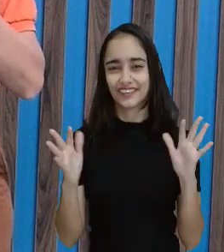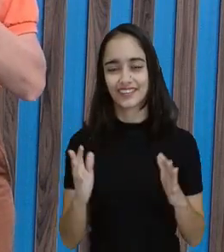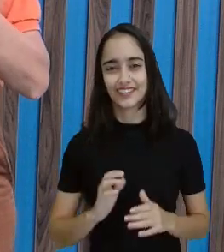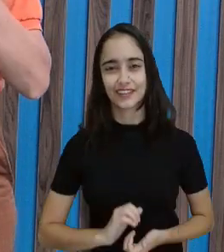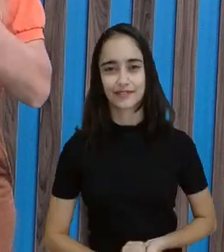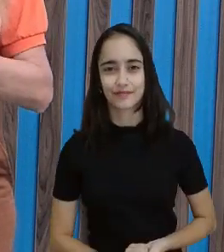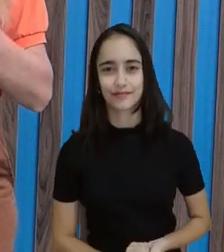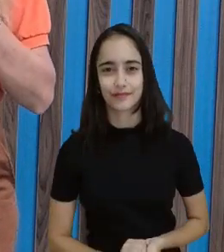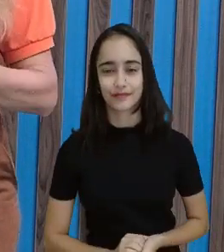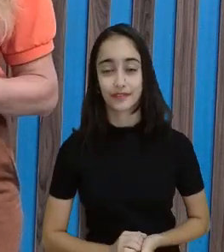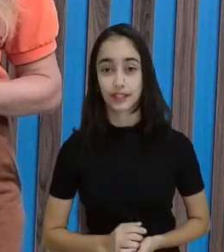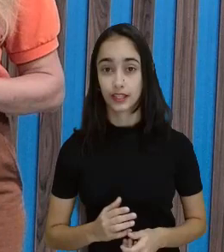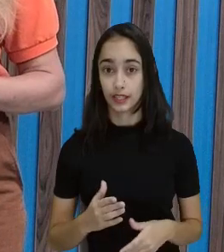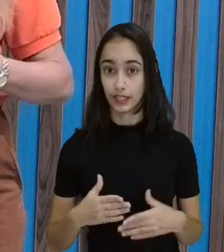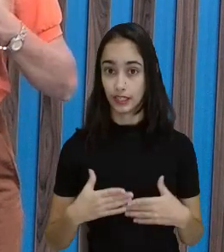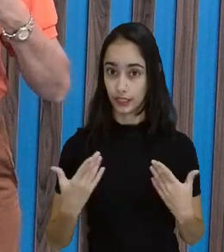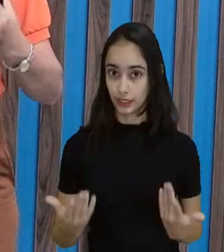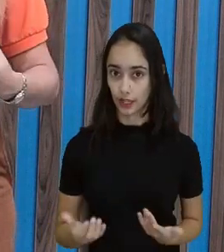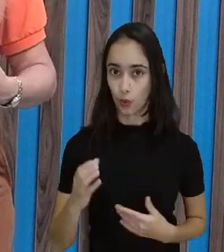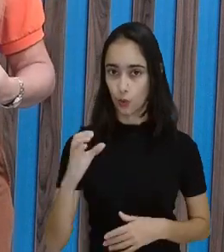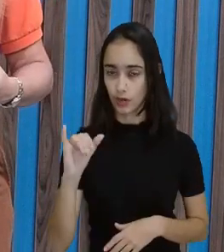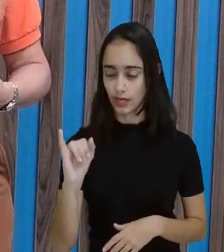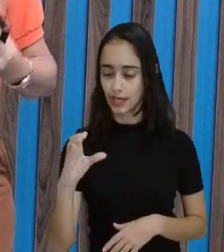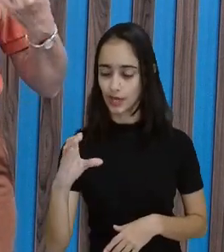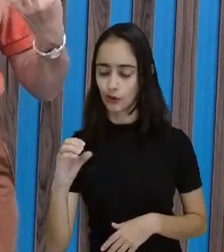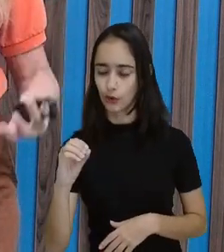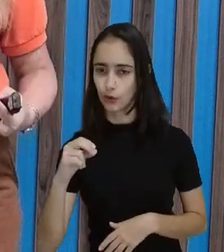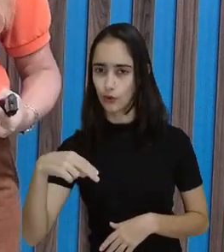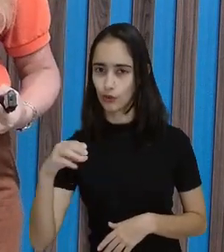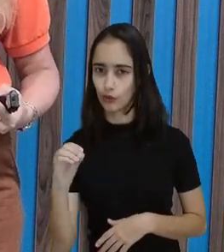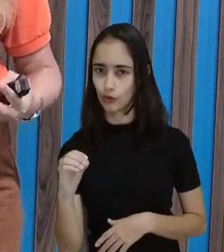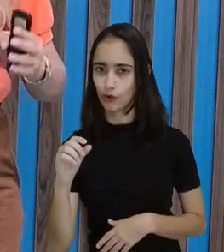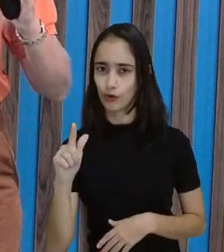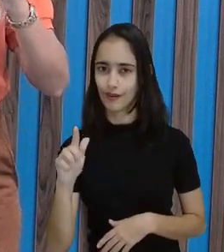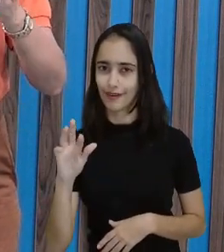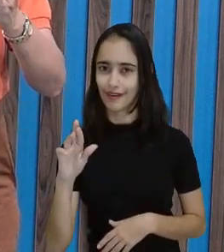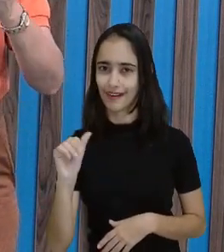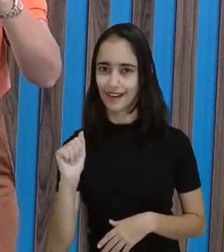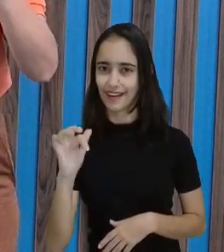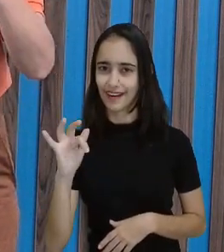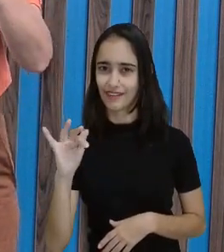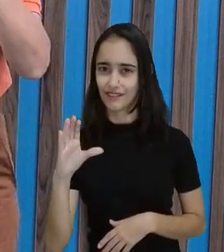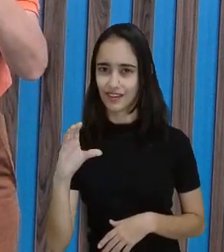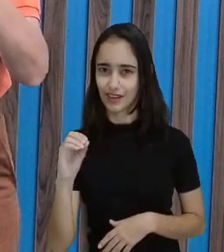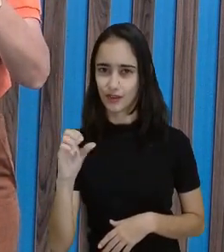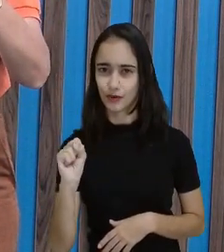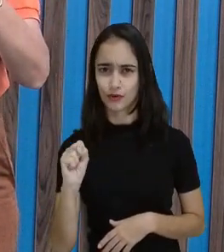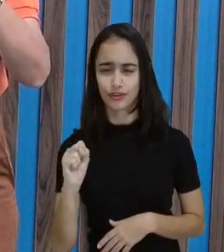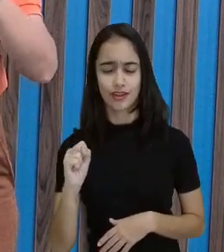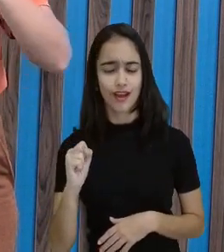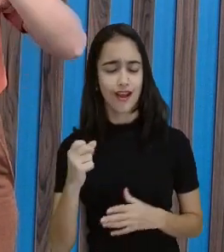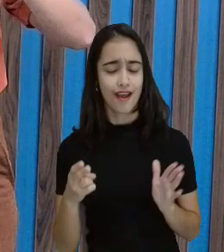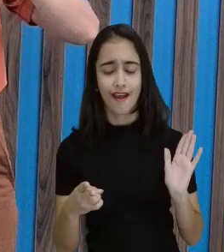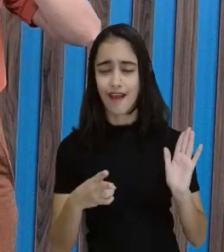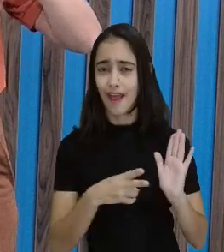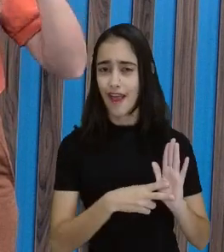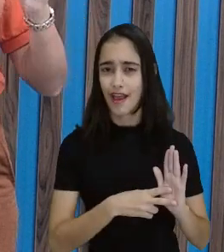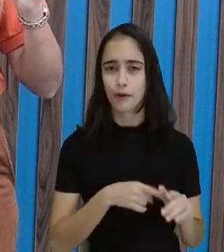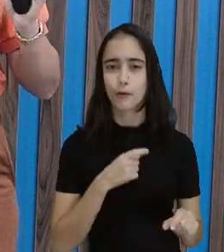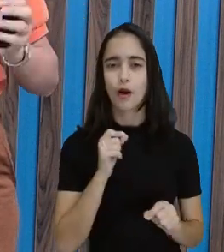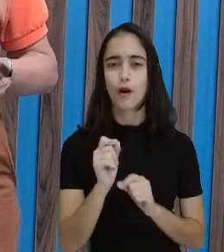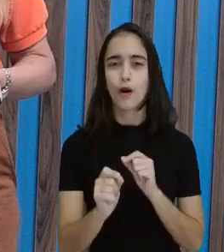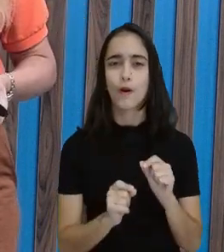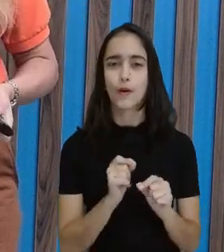Elementos iconográficos representam a linguagem não verbal. Através dessa imagem aí, não tem